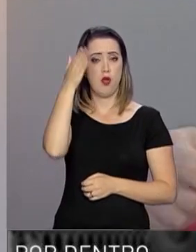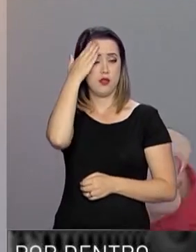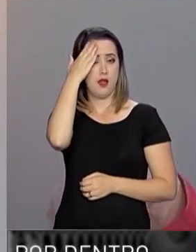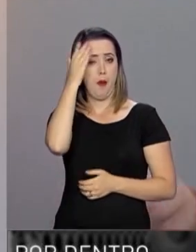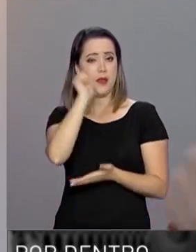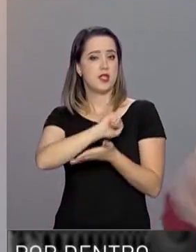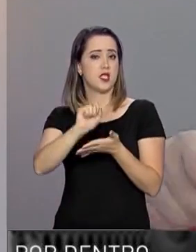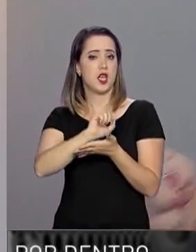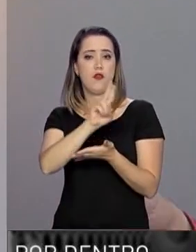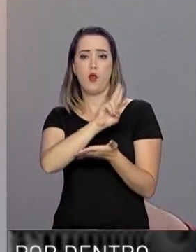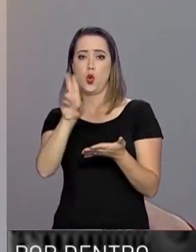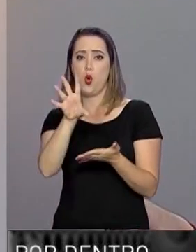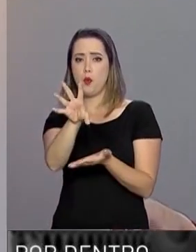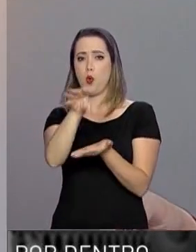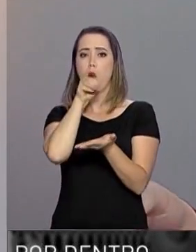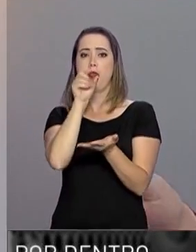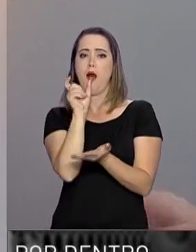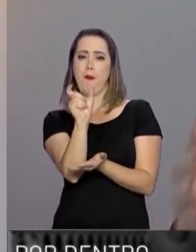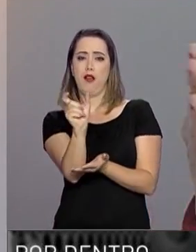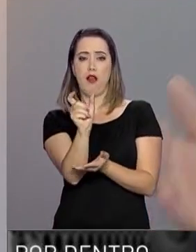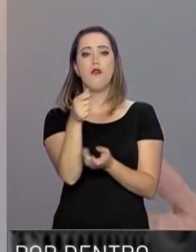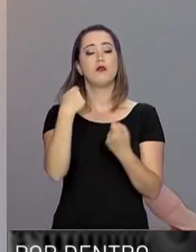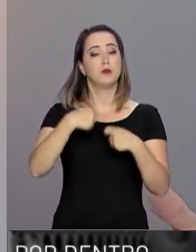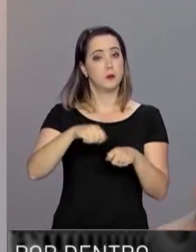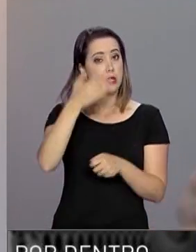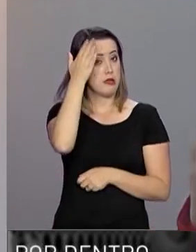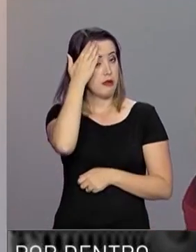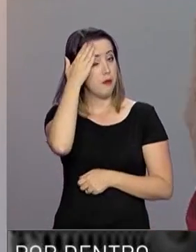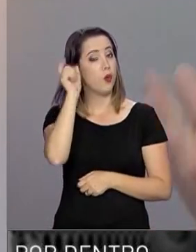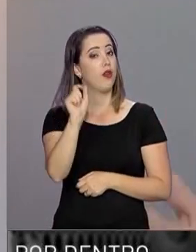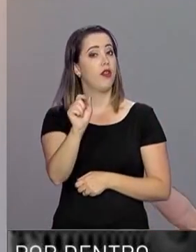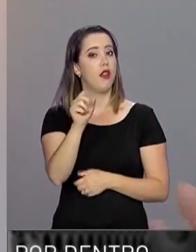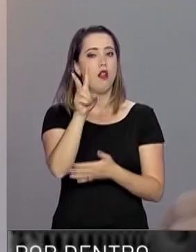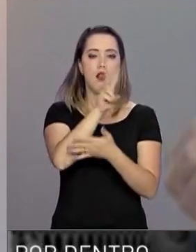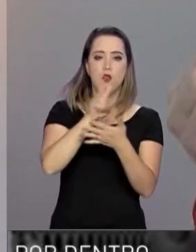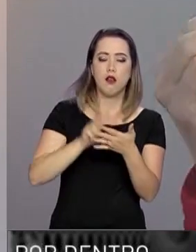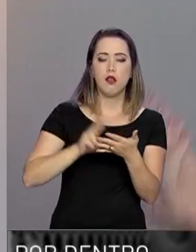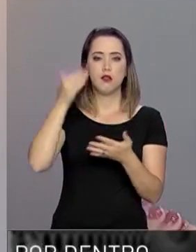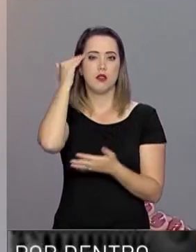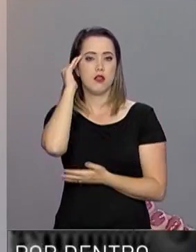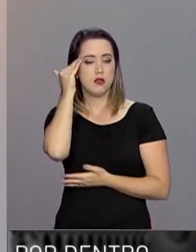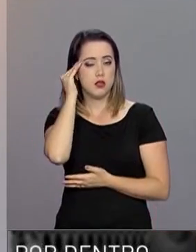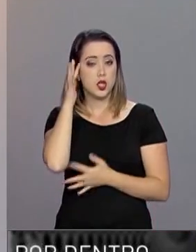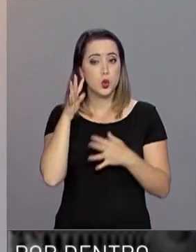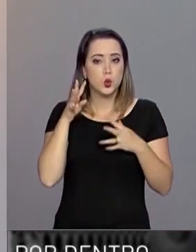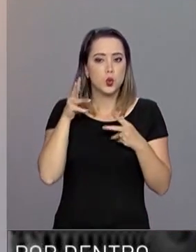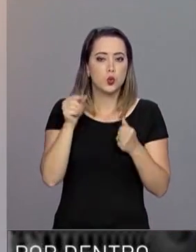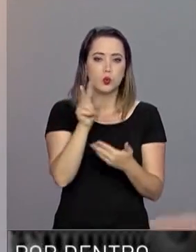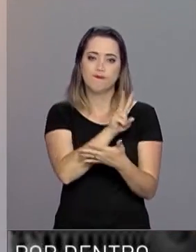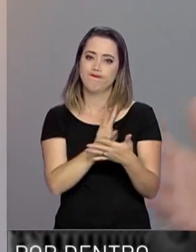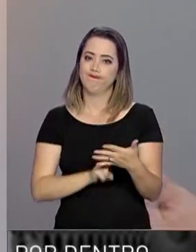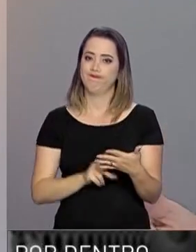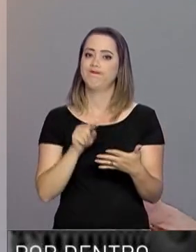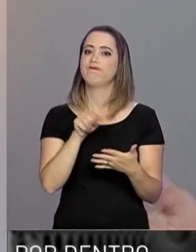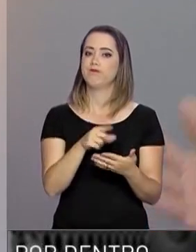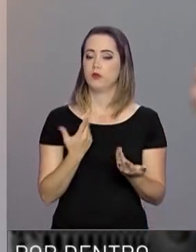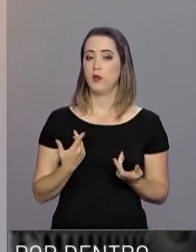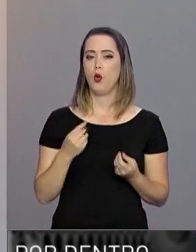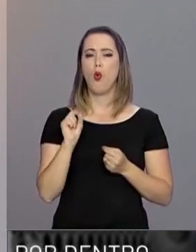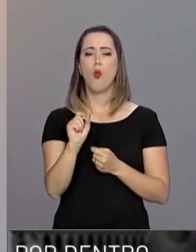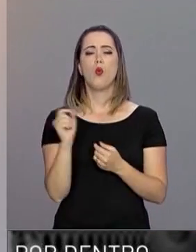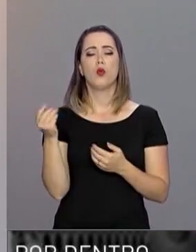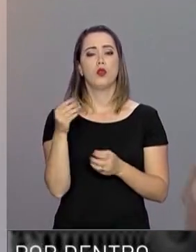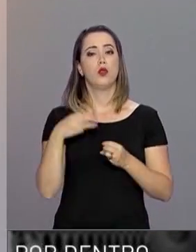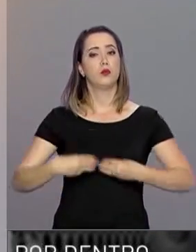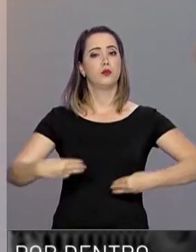saiba escrever o nome, copiar a palavra, ela precisa saber ler, entender e interpretar. Nesse sentido, quais são as medidas adotadas